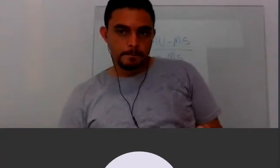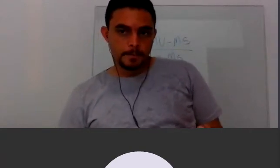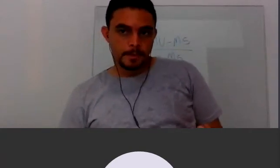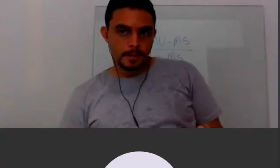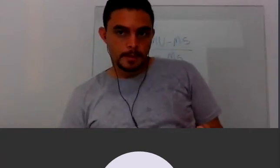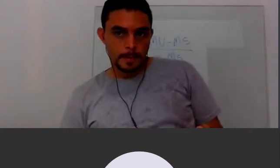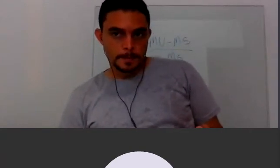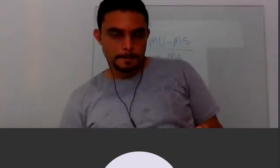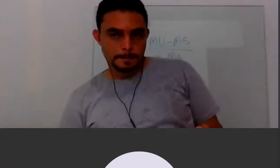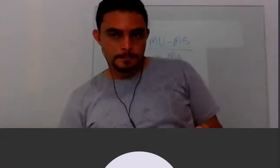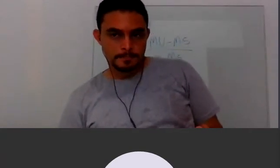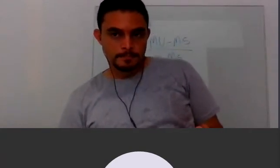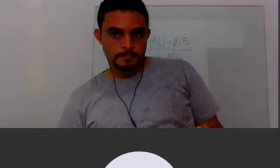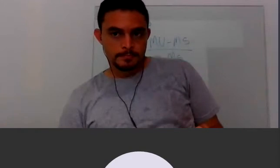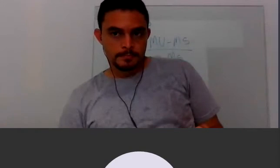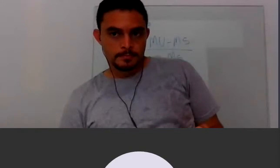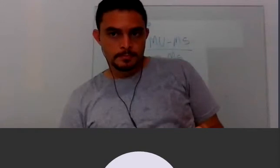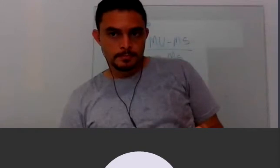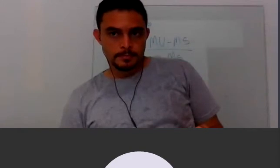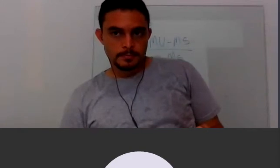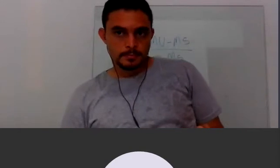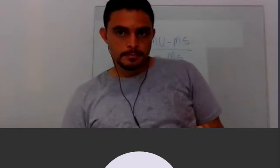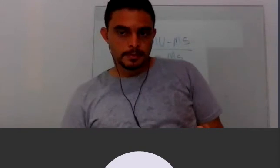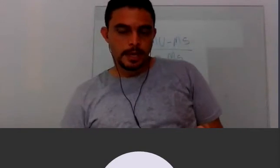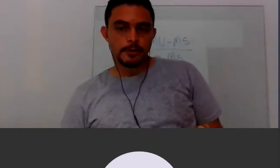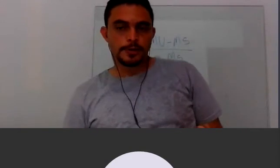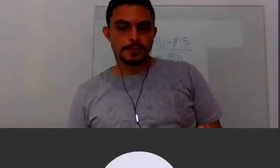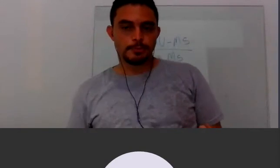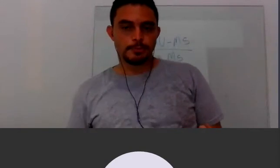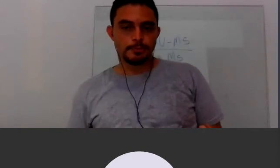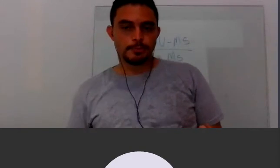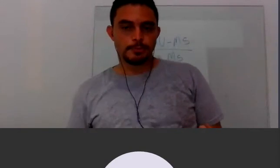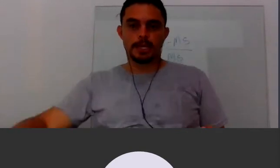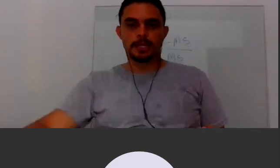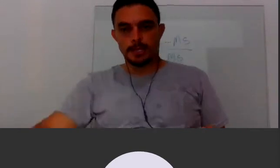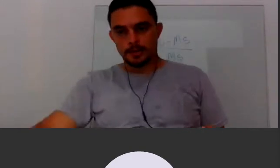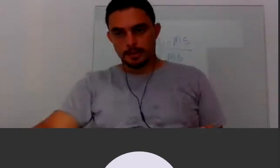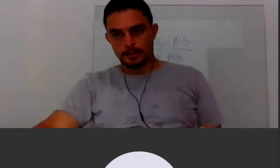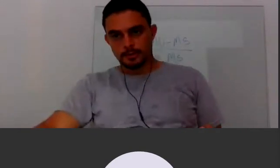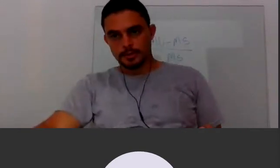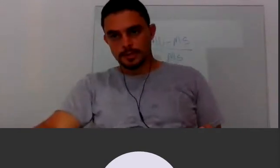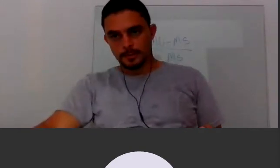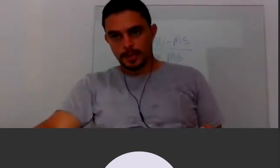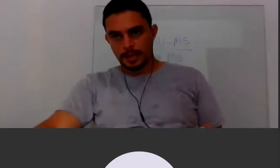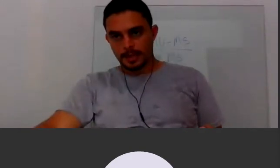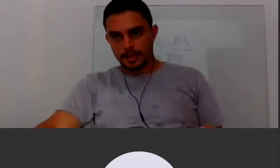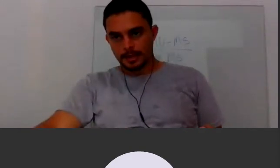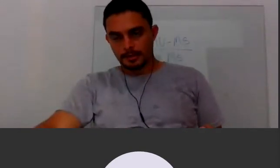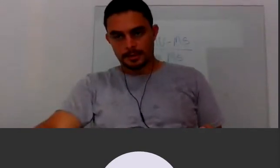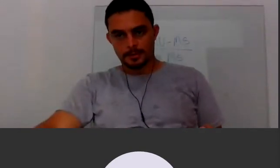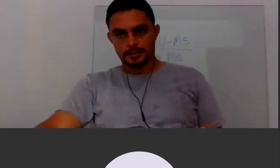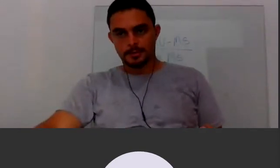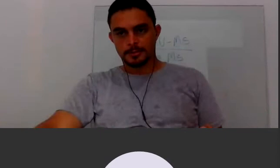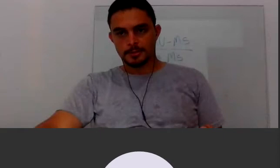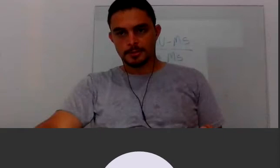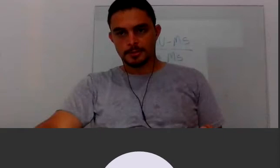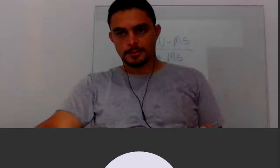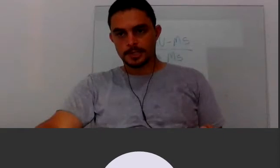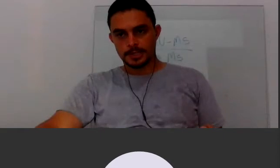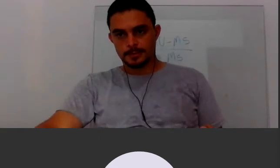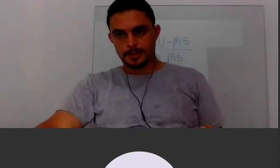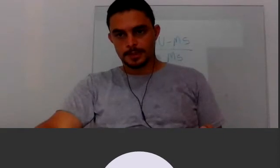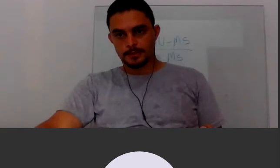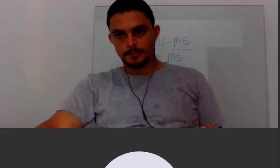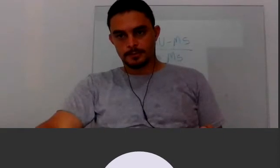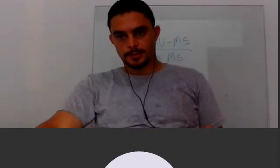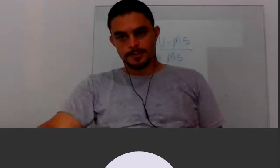beleza, eu achei que tava fazendo alguma marcação, alguma coisa. Eu faço por aqui, pela lateral aqui, eu consigo saber quem tá na aula, tá? Mas como